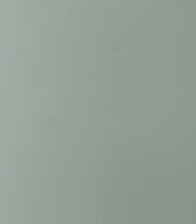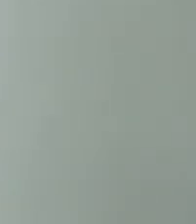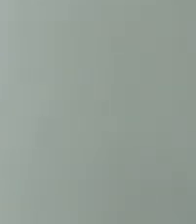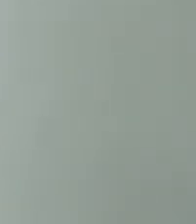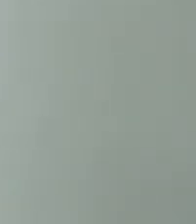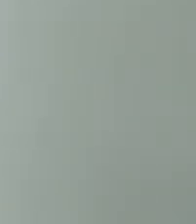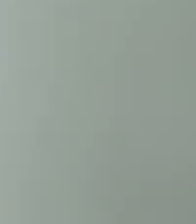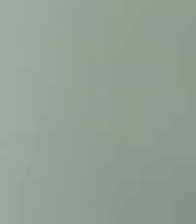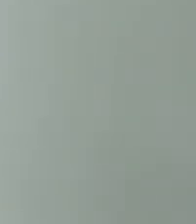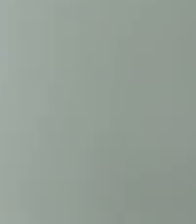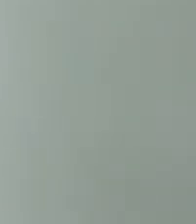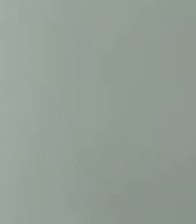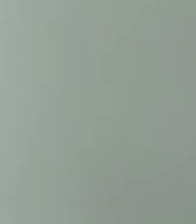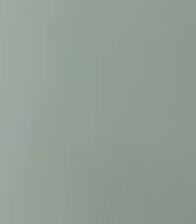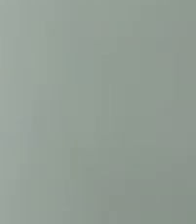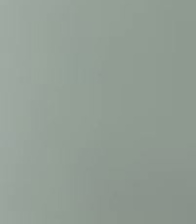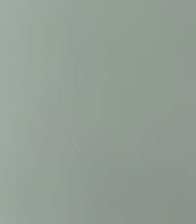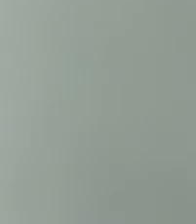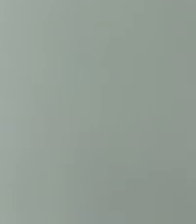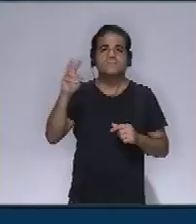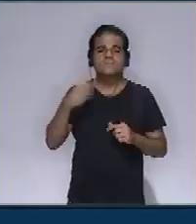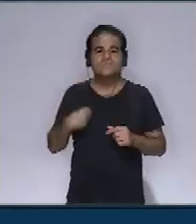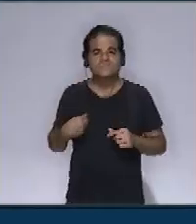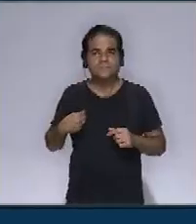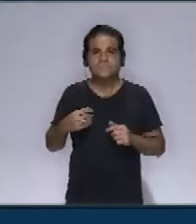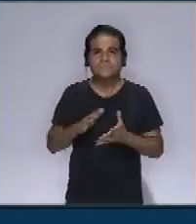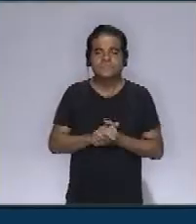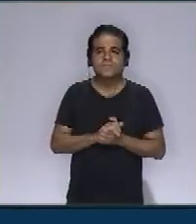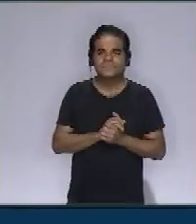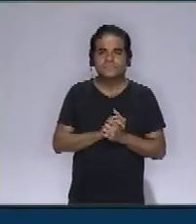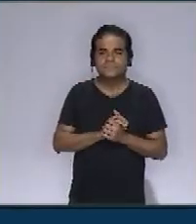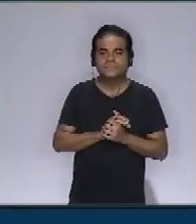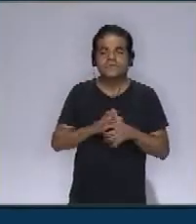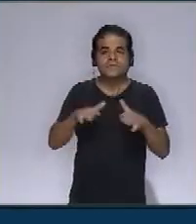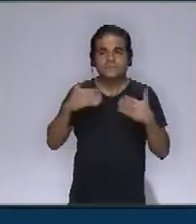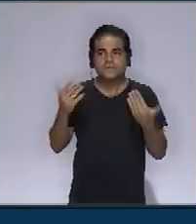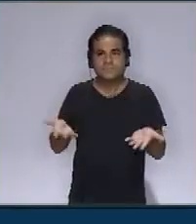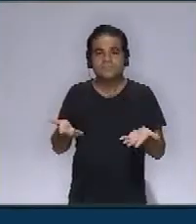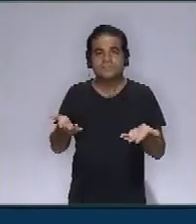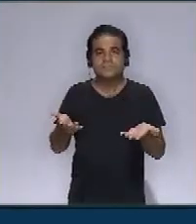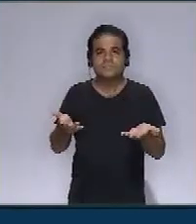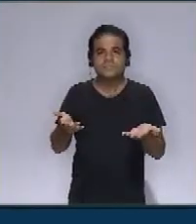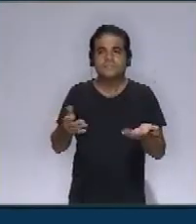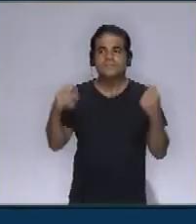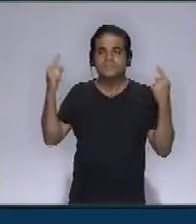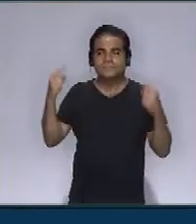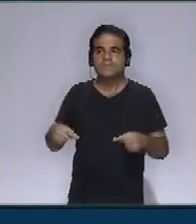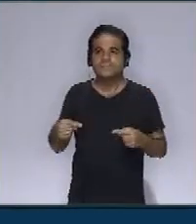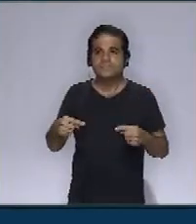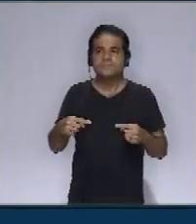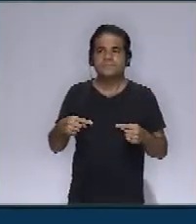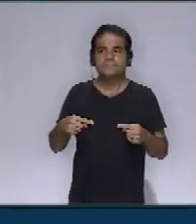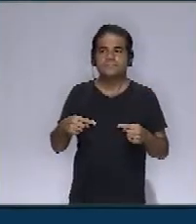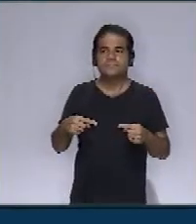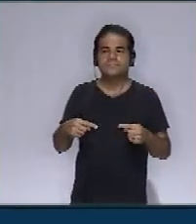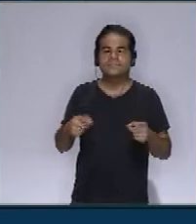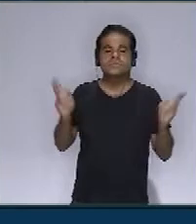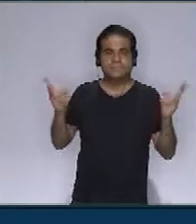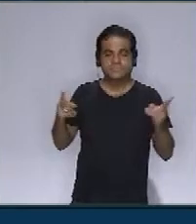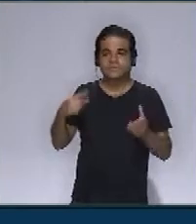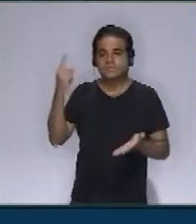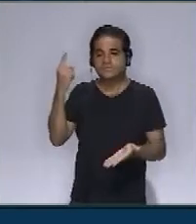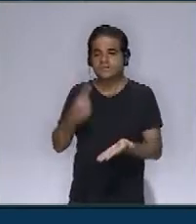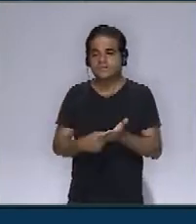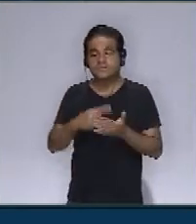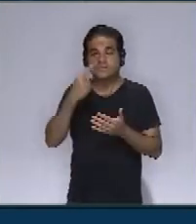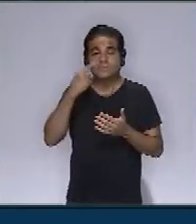aí fazendo a diferença em cada pedacinho desse país. Então, parte do desafio começa por